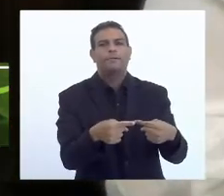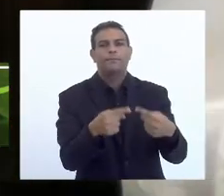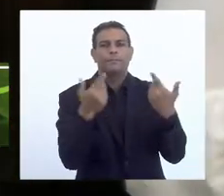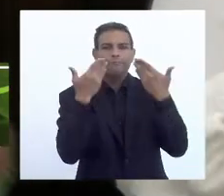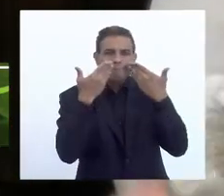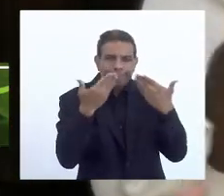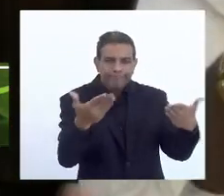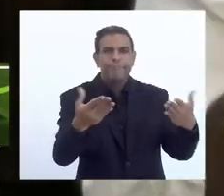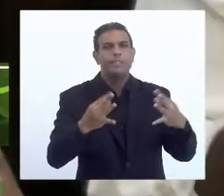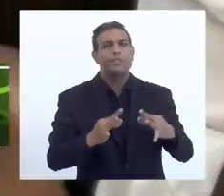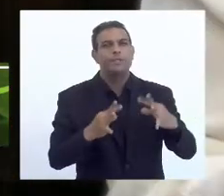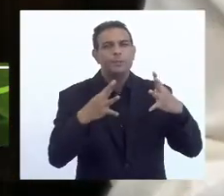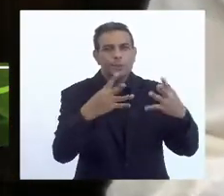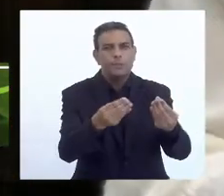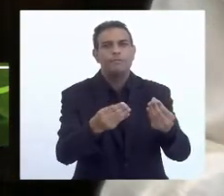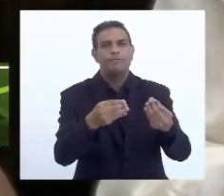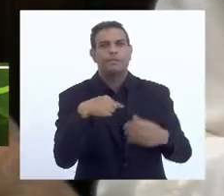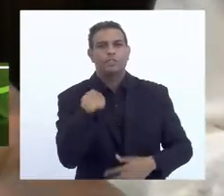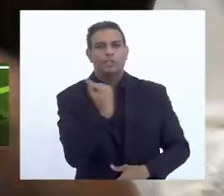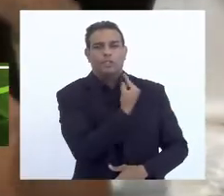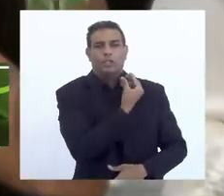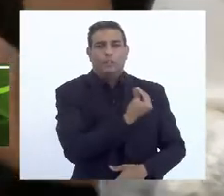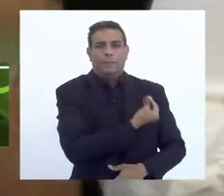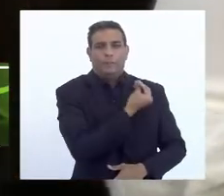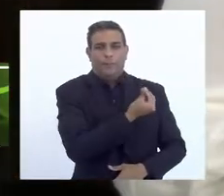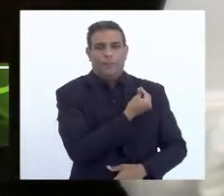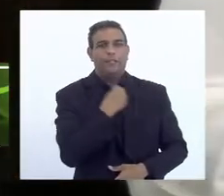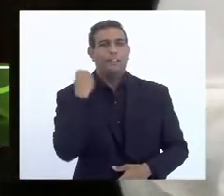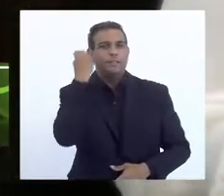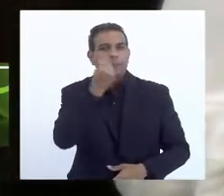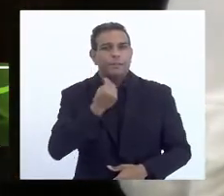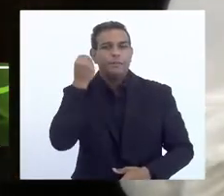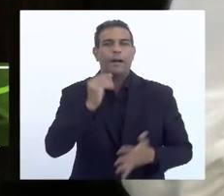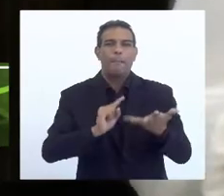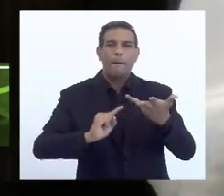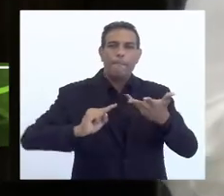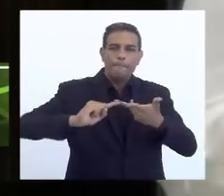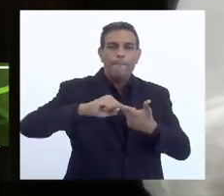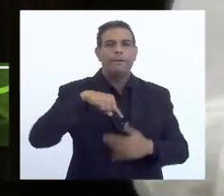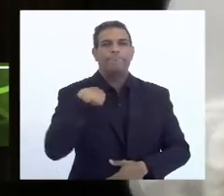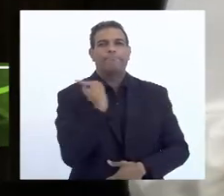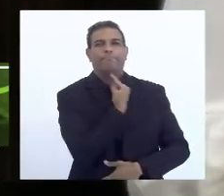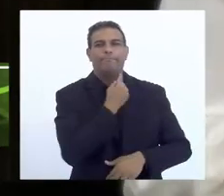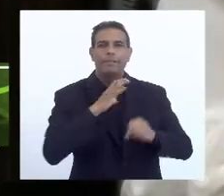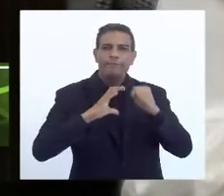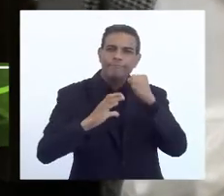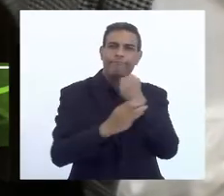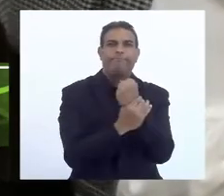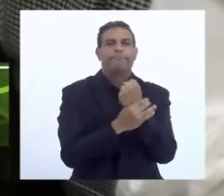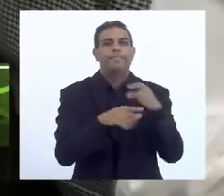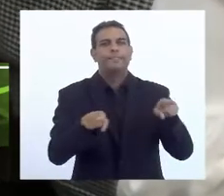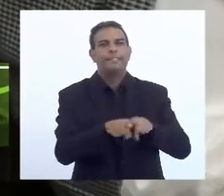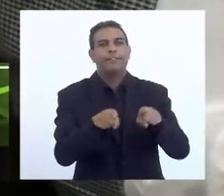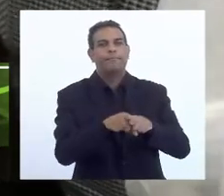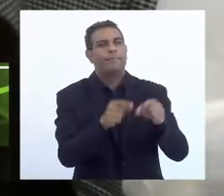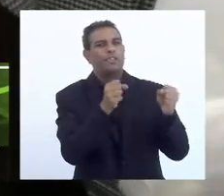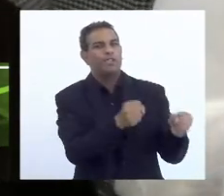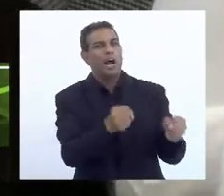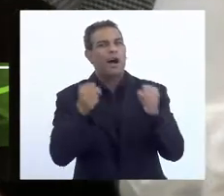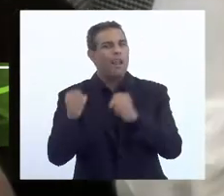Manu, nossa maternidade, nossas especificidades. E isso, sem dúvida, vai fazer com que a gente